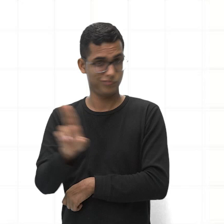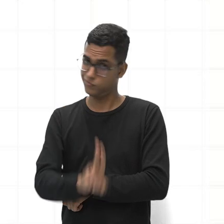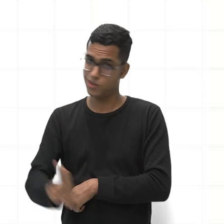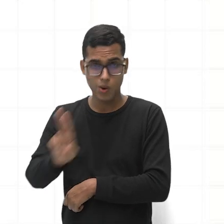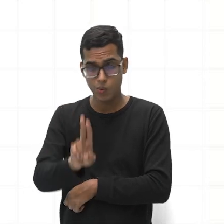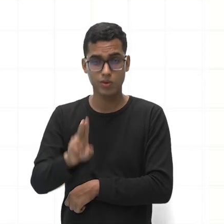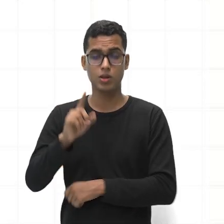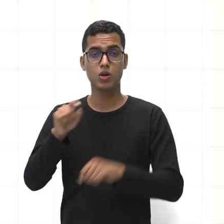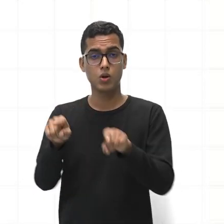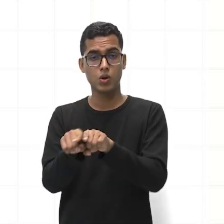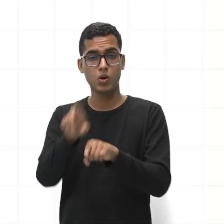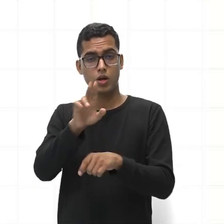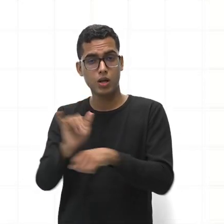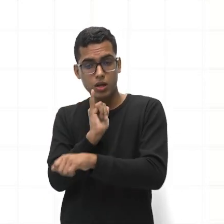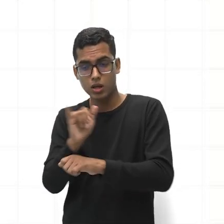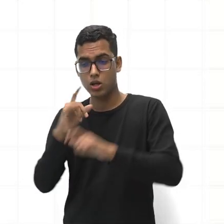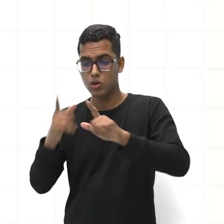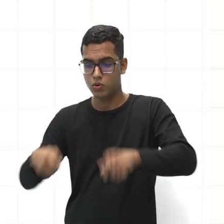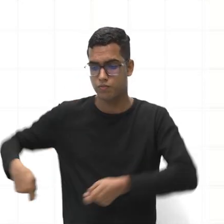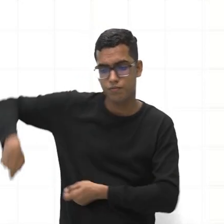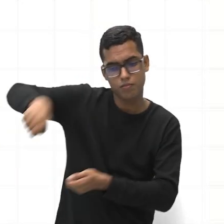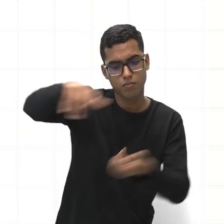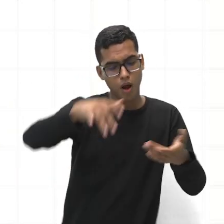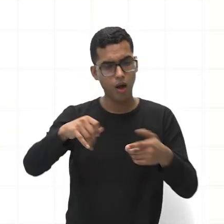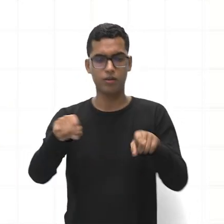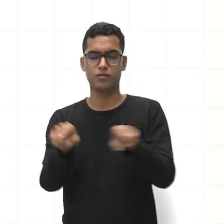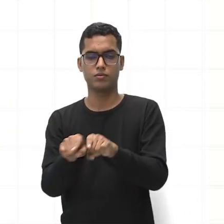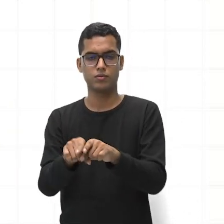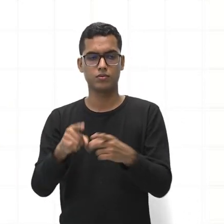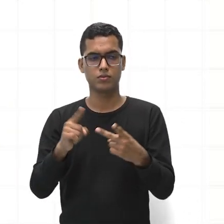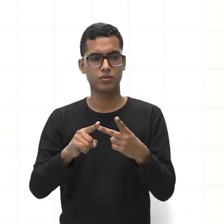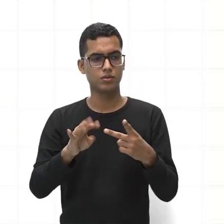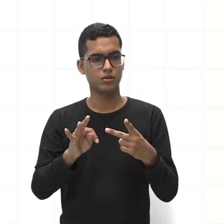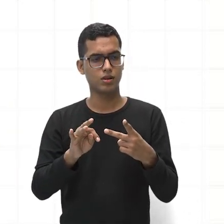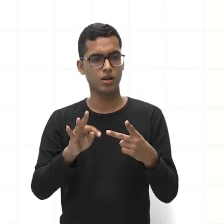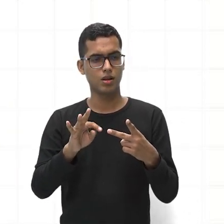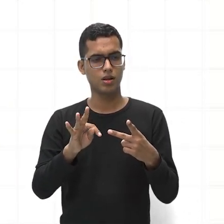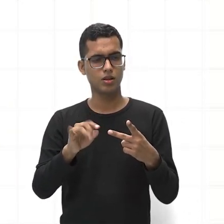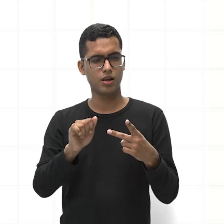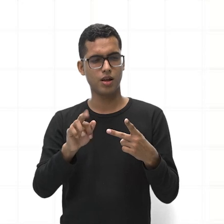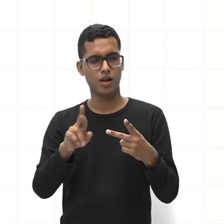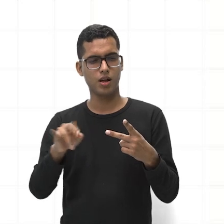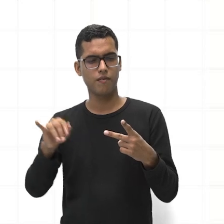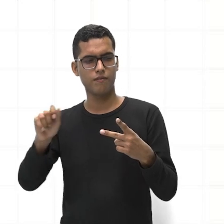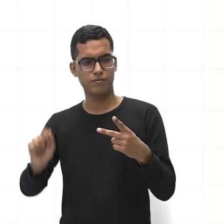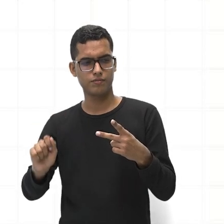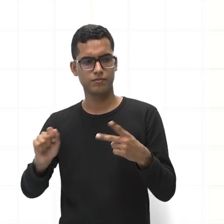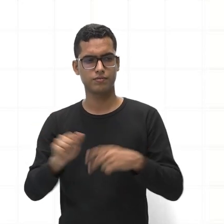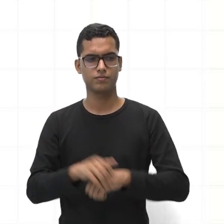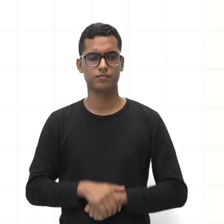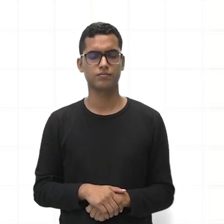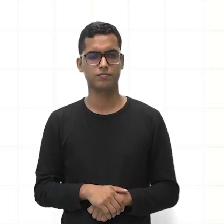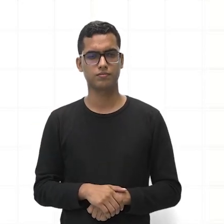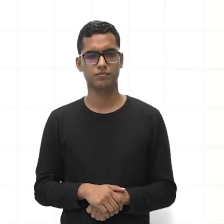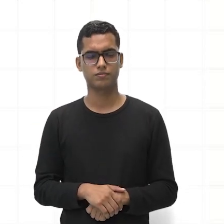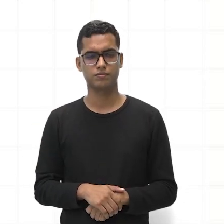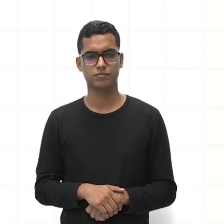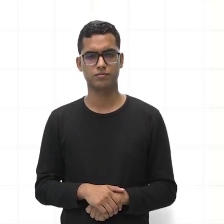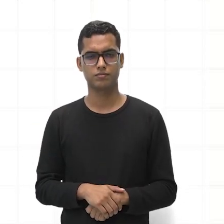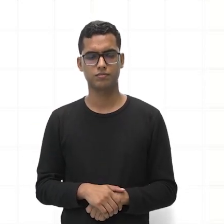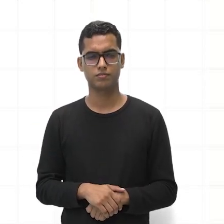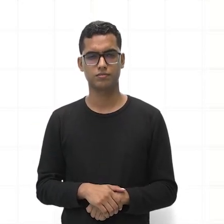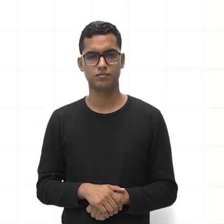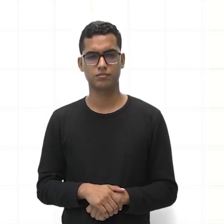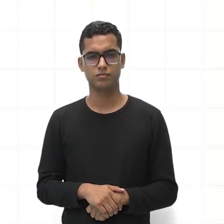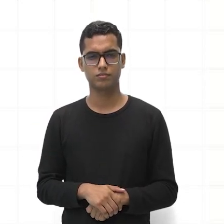nós podemos identificar aqui a quantidade de pescadores que participaram dessa entrevista ou que